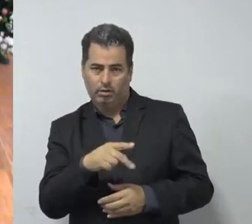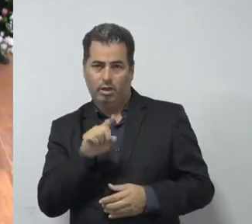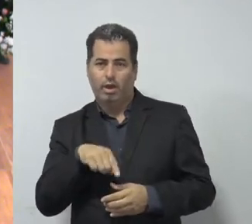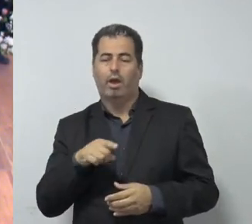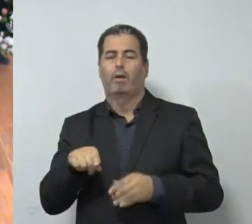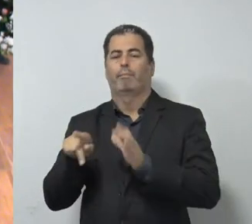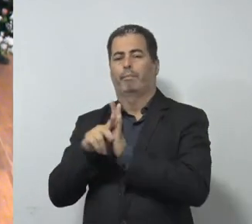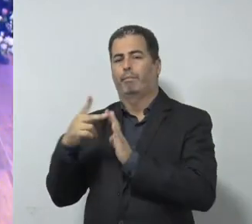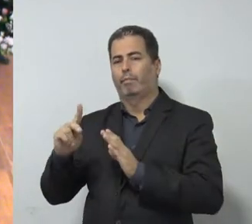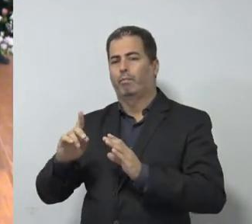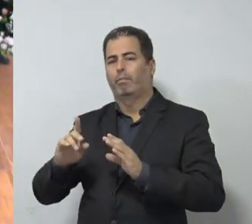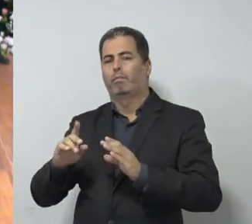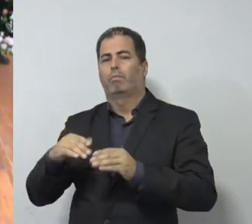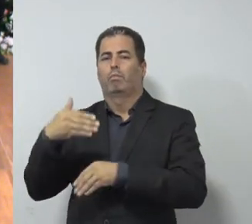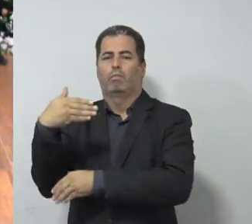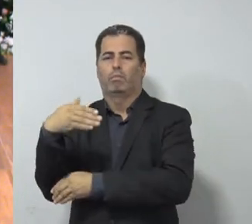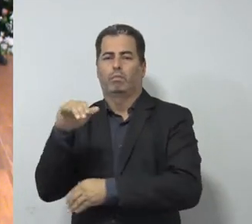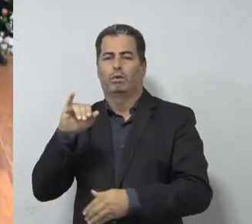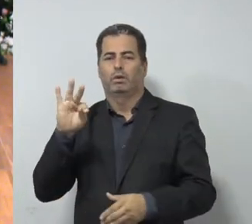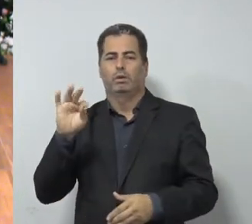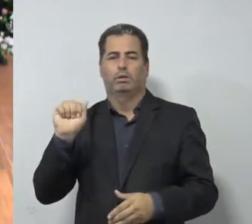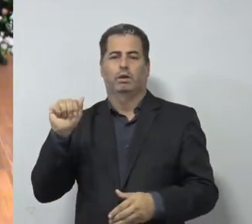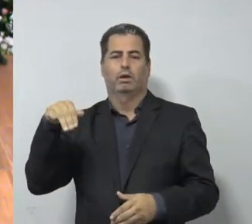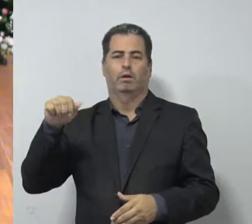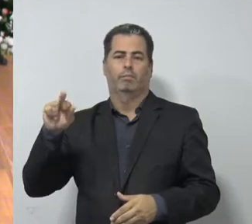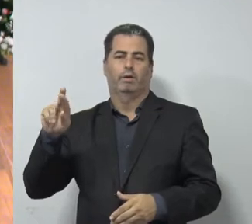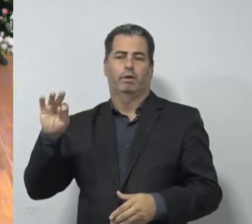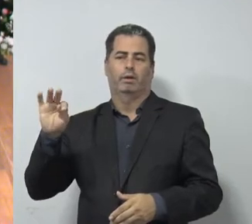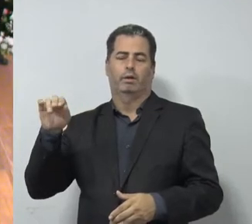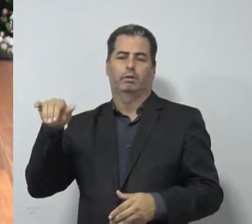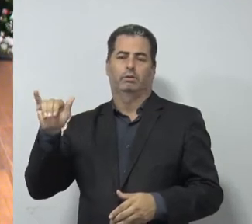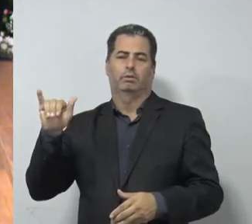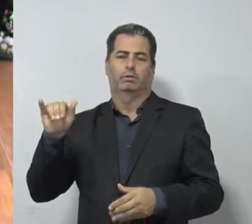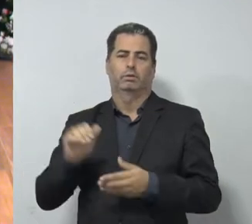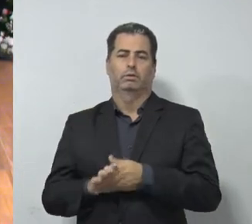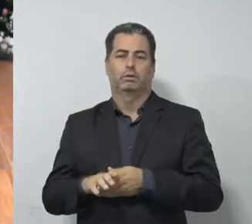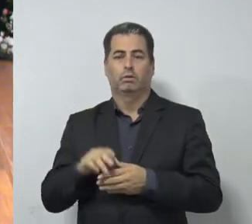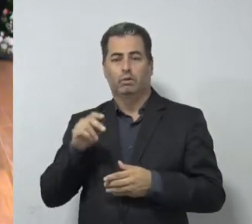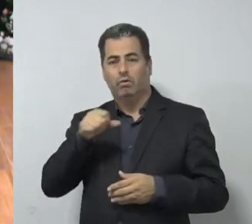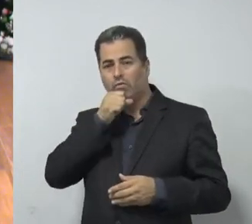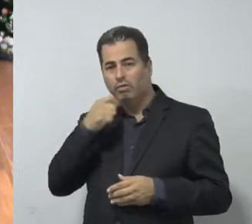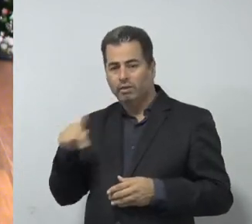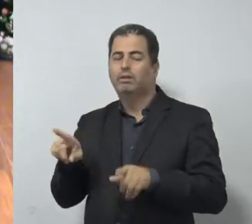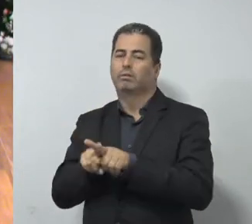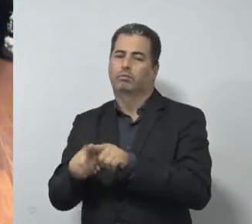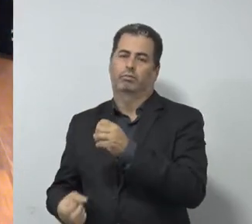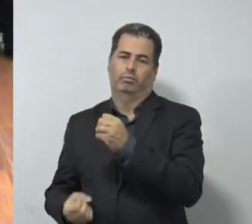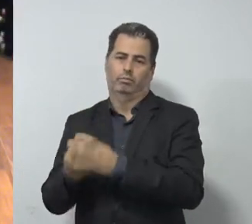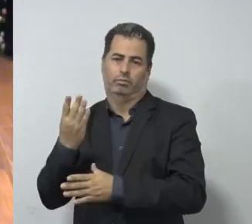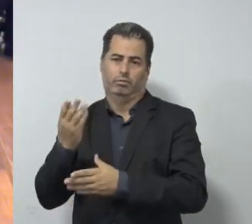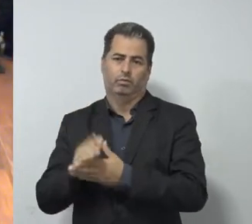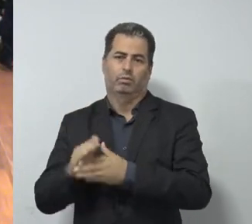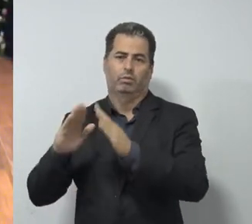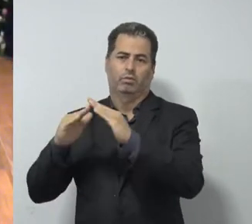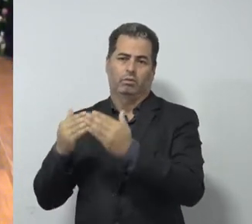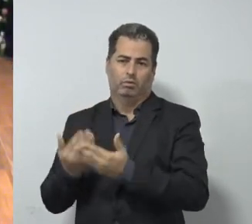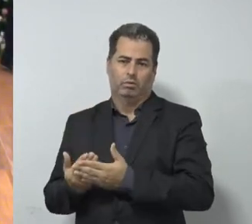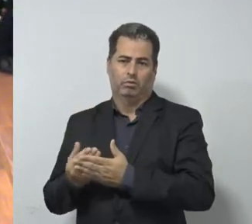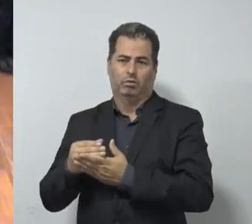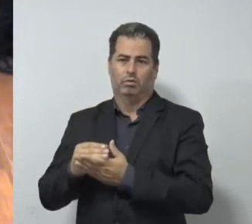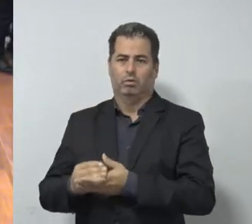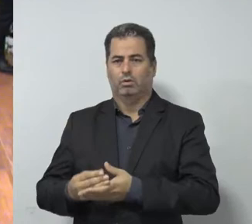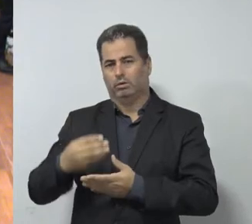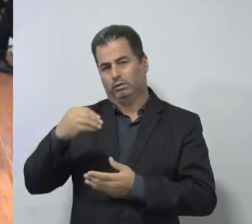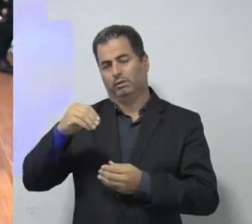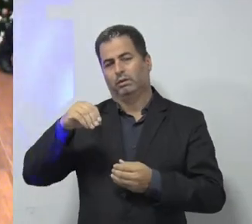Itamaraty. Seus avós paternos também fundaram o Educandário Espírita de Anápolis. Já os avós maternos ajudaram a desenvolver o bairro Bandeiras.